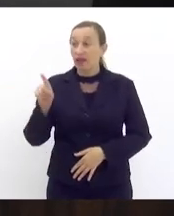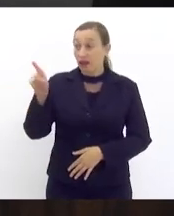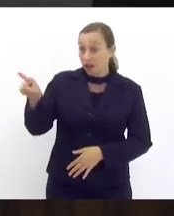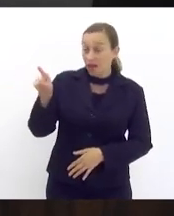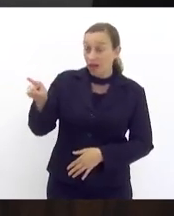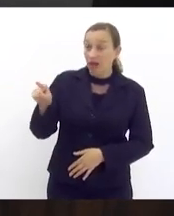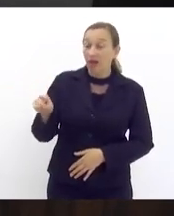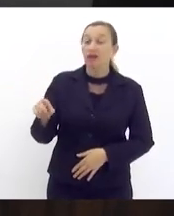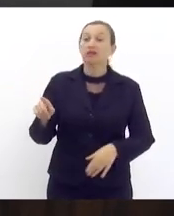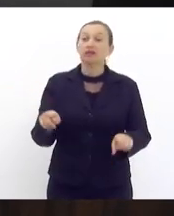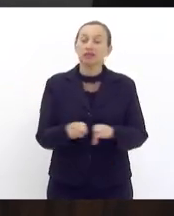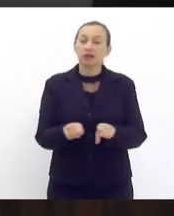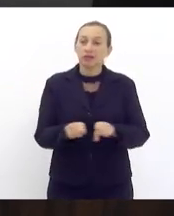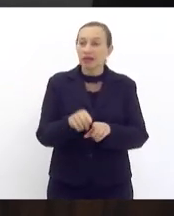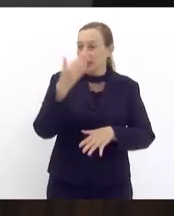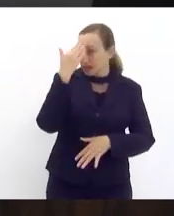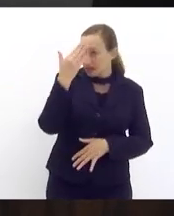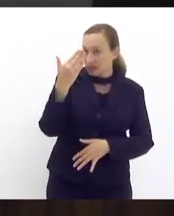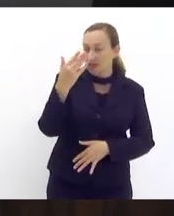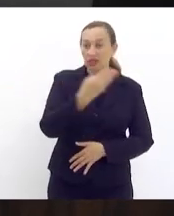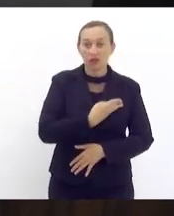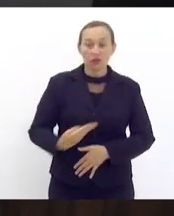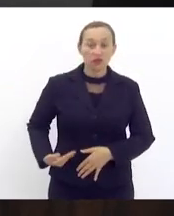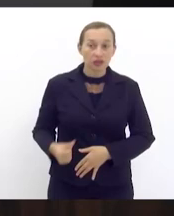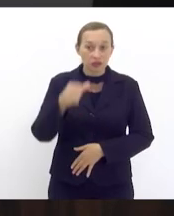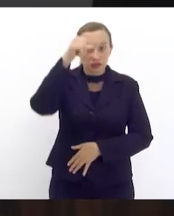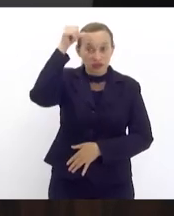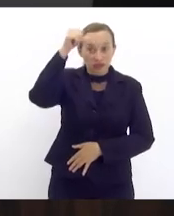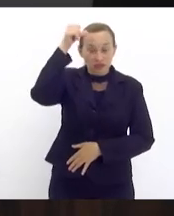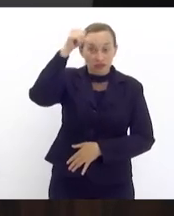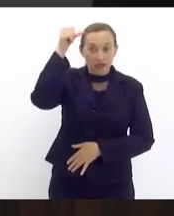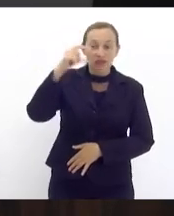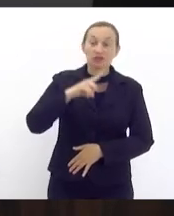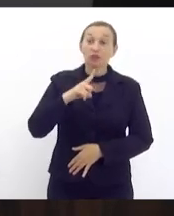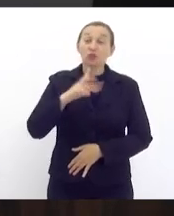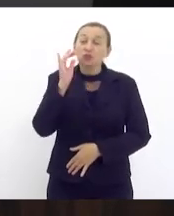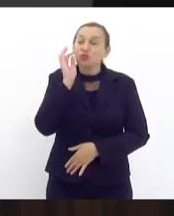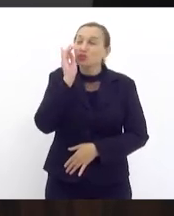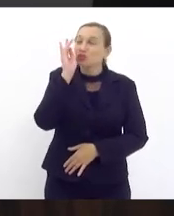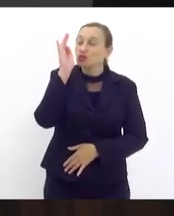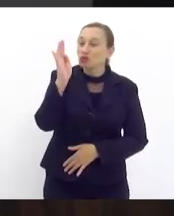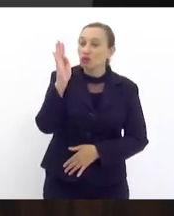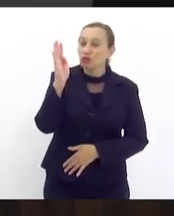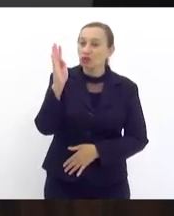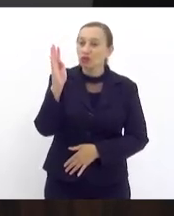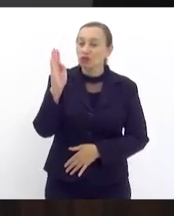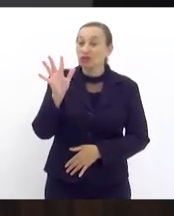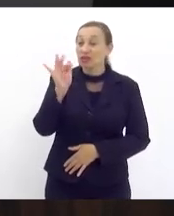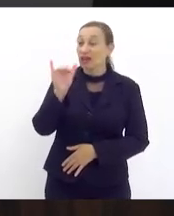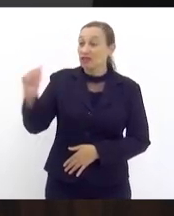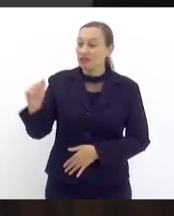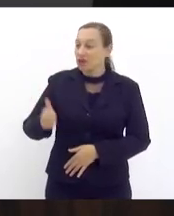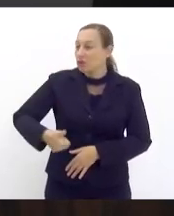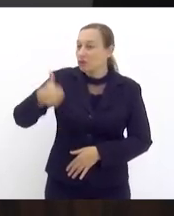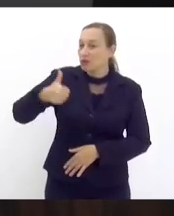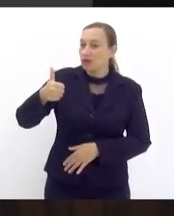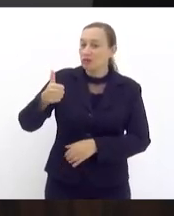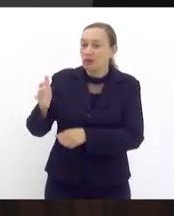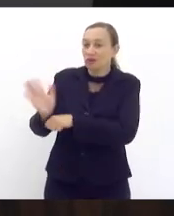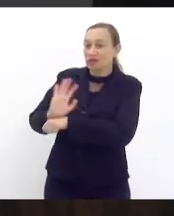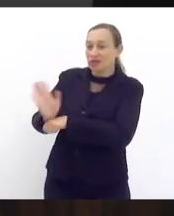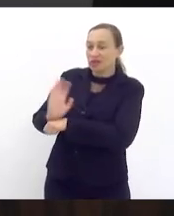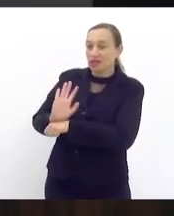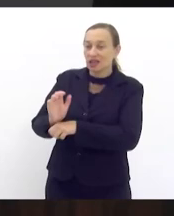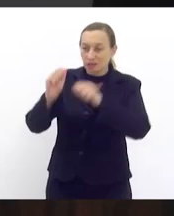também temos lá tempo agradecer o nosso Governador Cláudio Castro que nós temos um sonho de colocar lá na fia o primeiro cinema autista